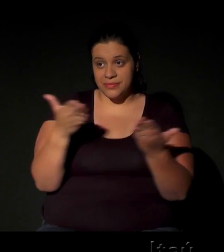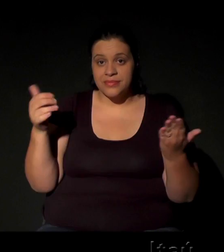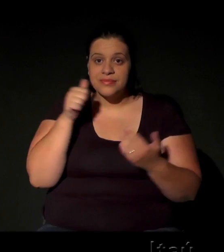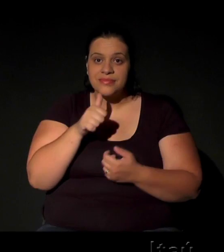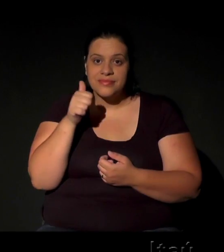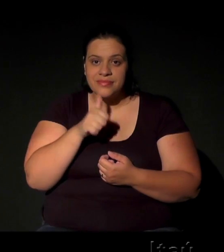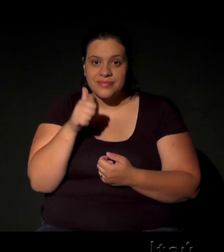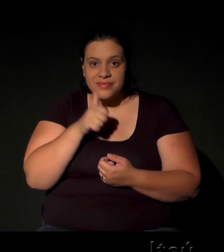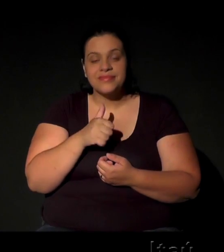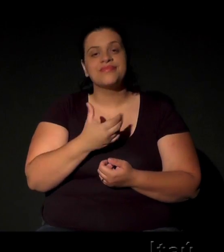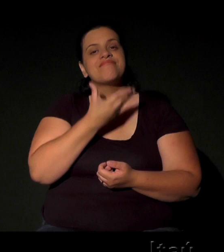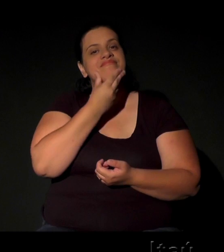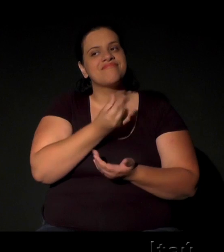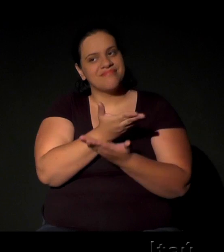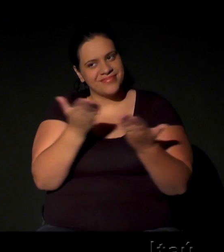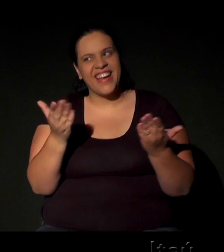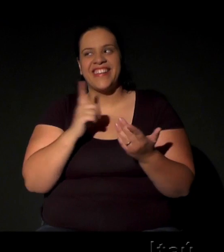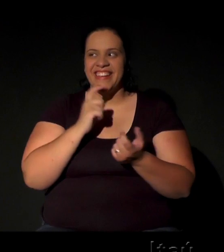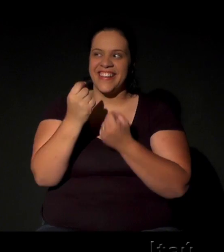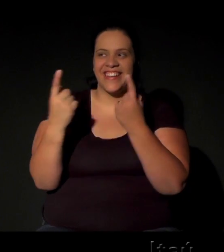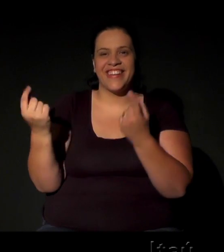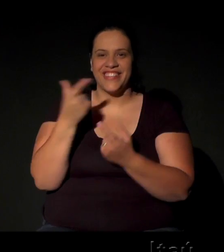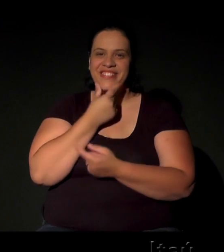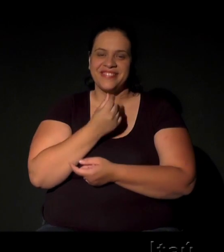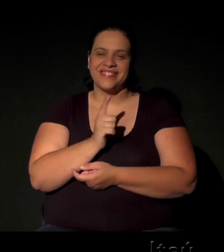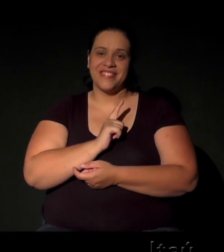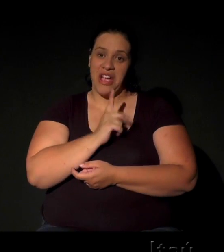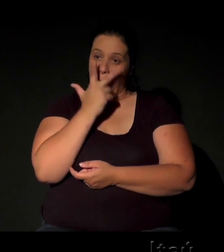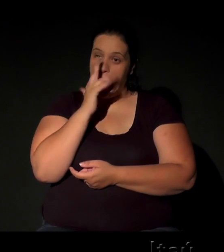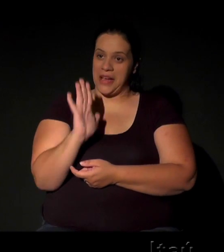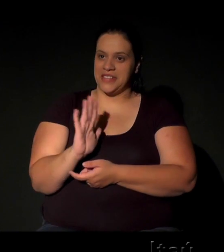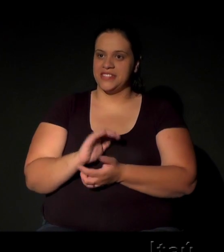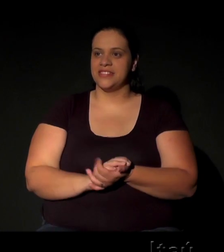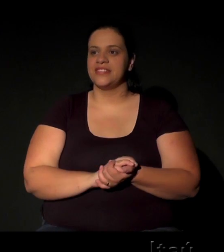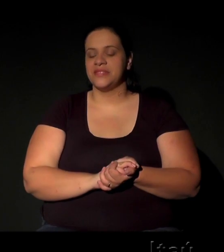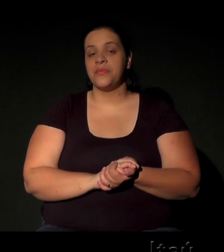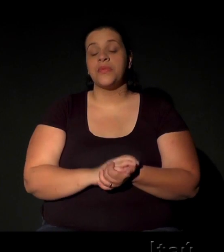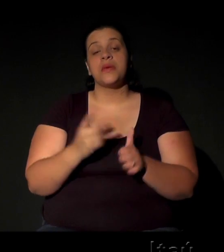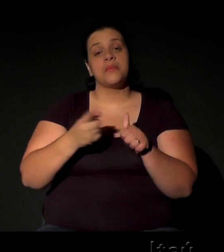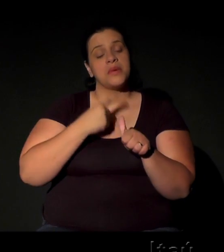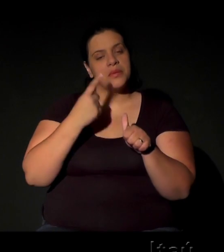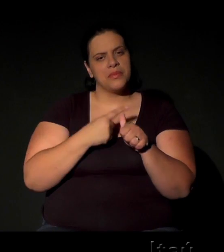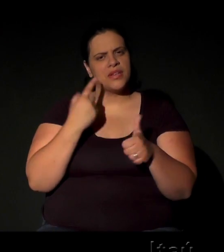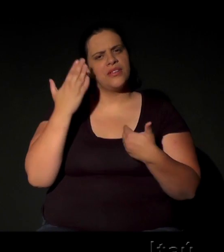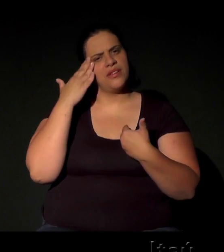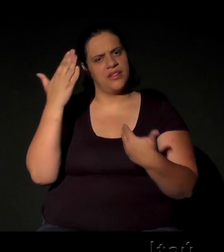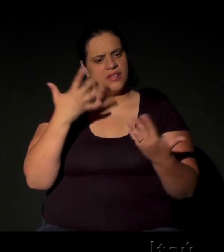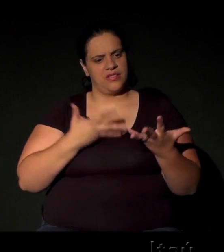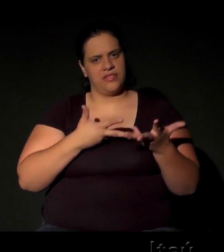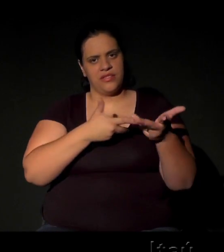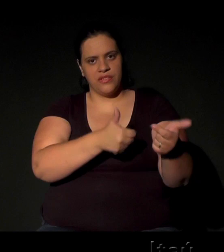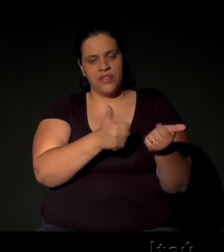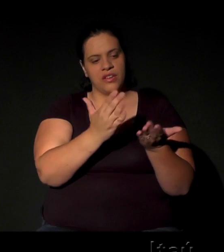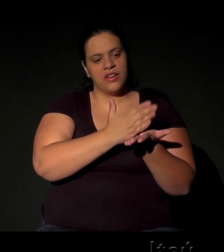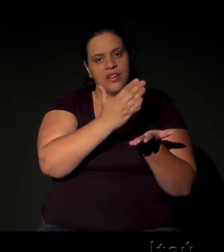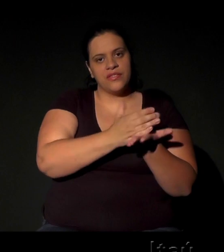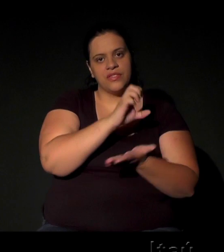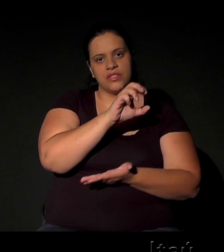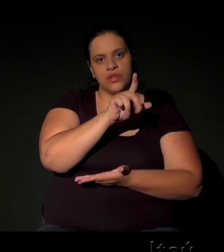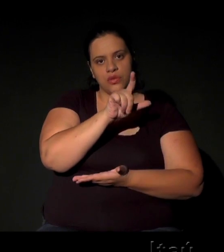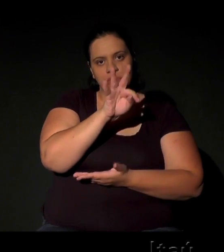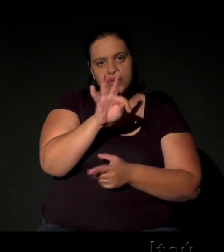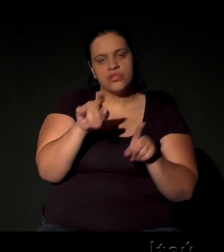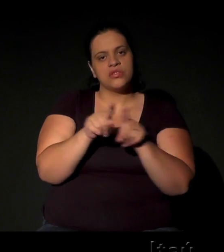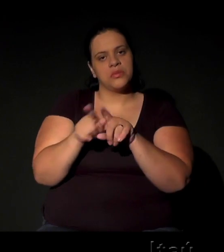todas todos é tem homens eu acho e primeiro Eu Quero Agradecer o convite da revista Cult do